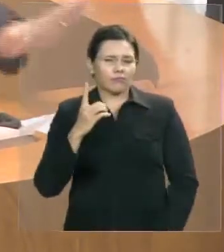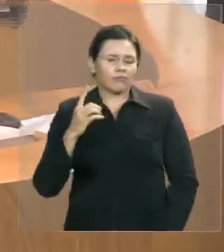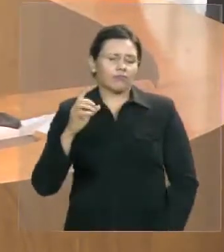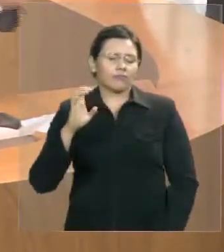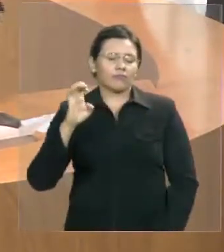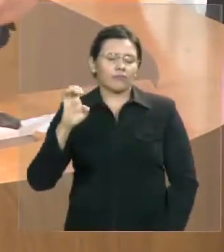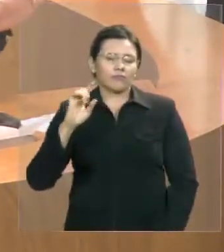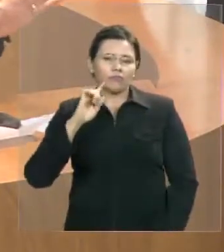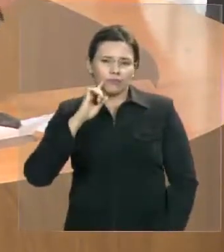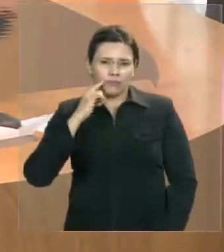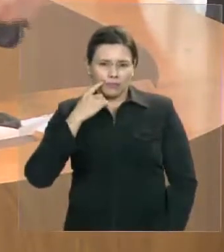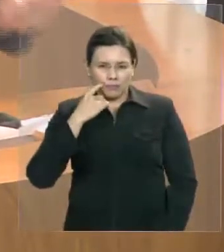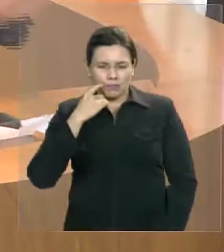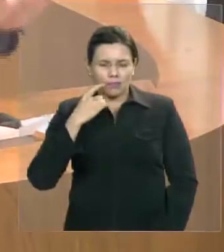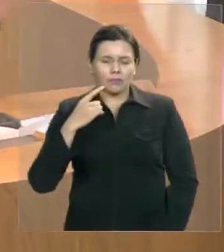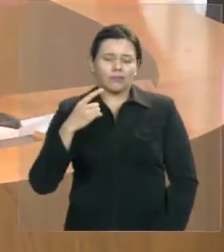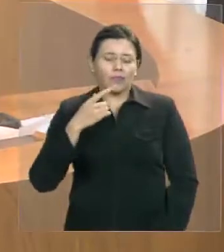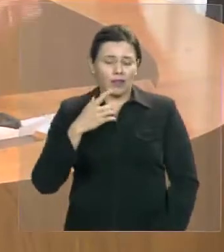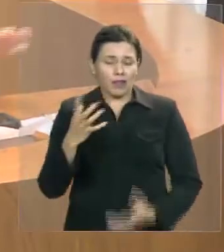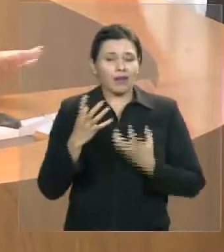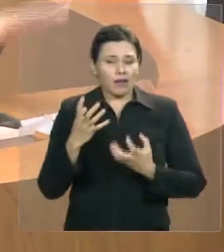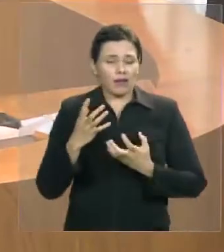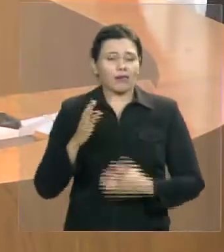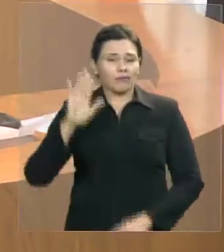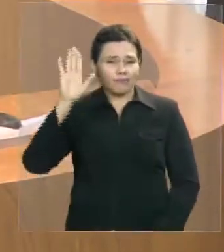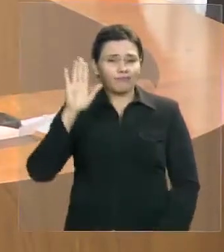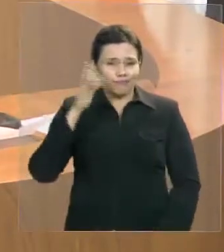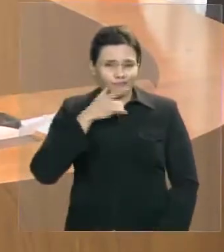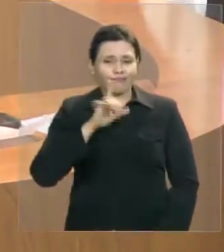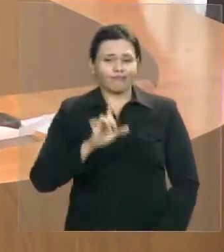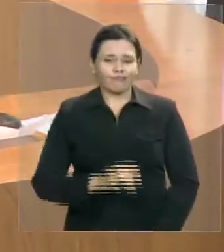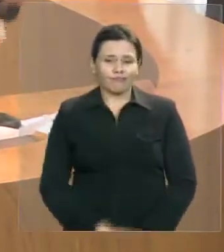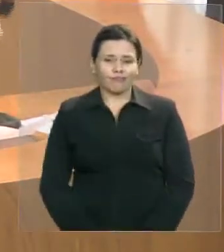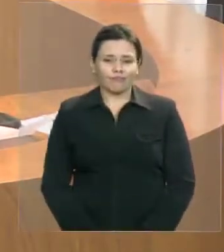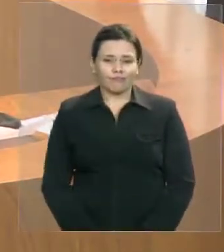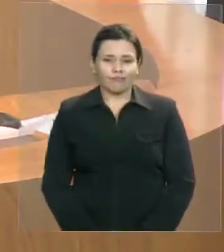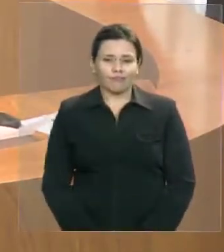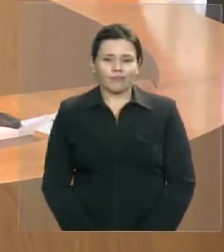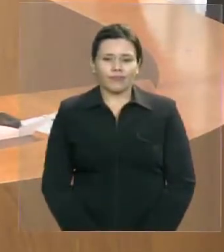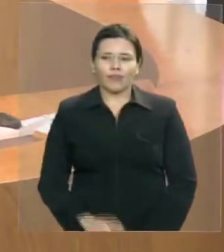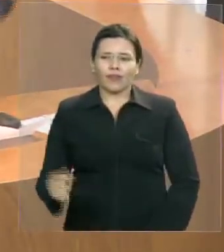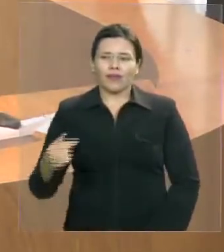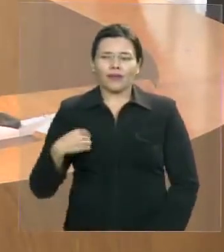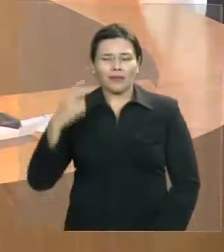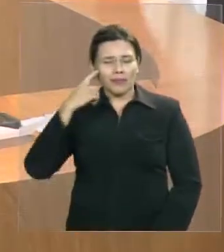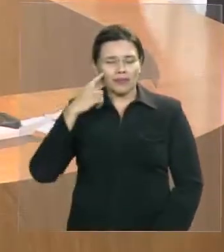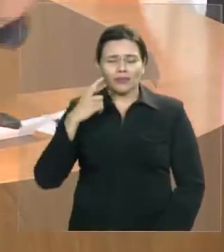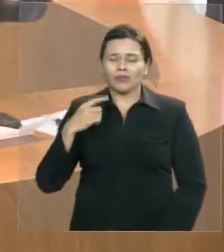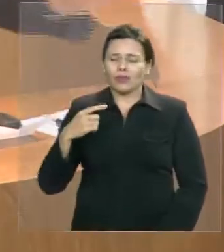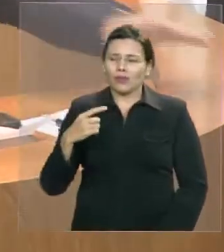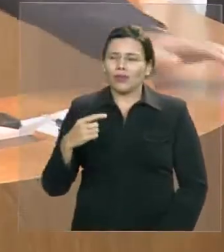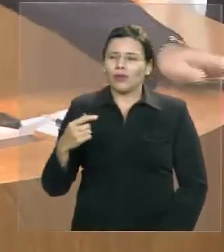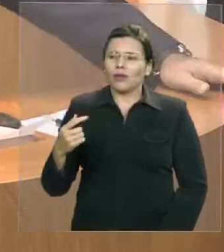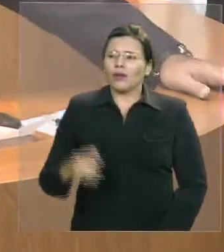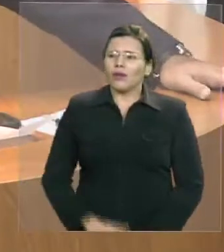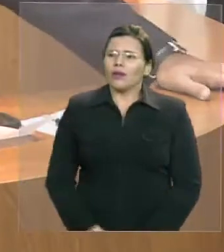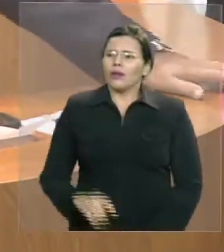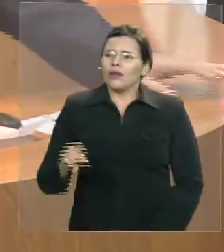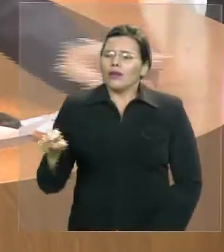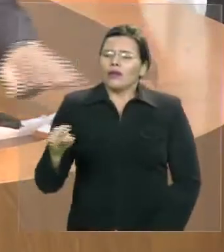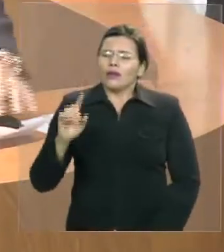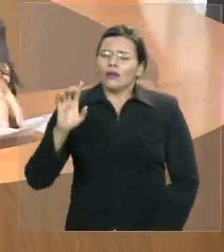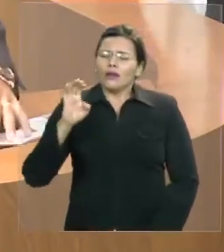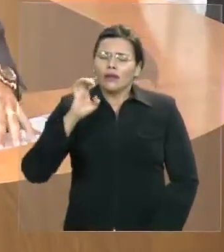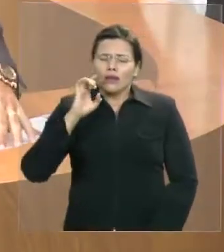Governador, tu quer me ajudar? Quero, Edvaldo, quero te ajudar. Então fica no palácio, não vem para perto de mim. Aí começou a querer ganhar a eleição.